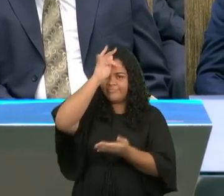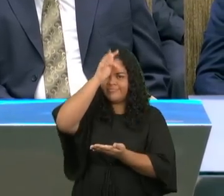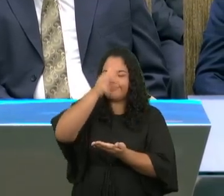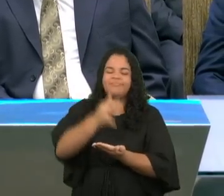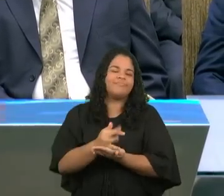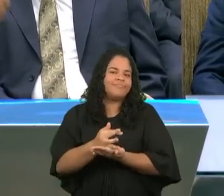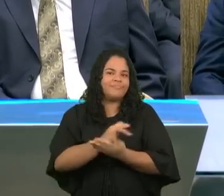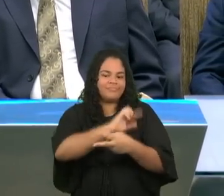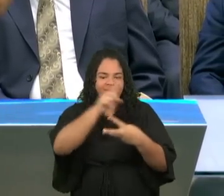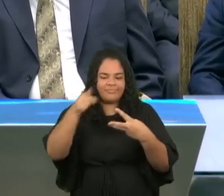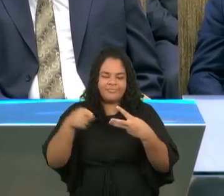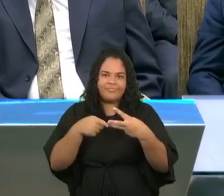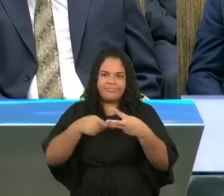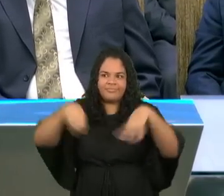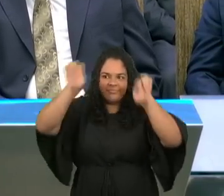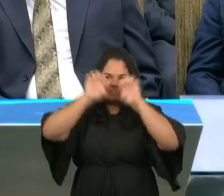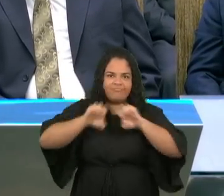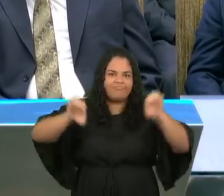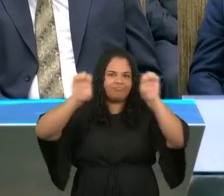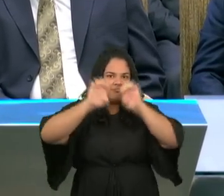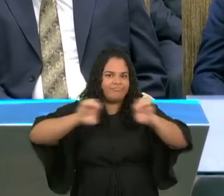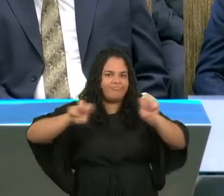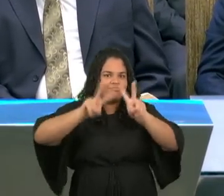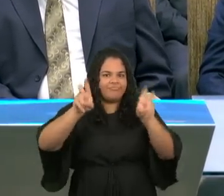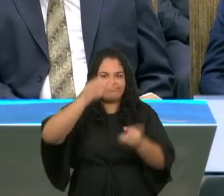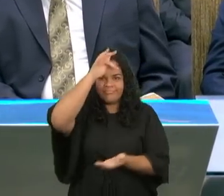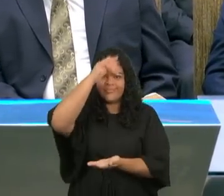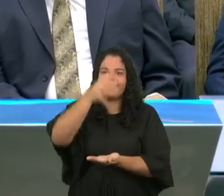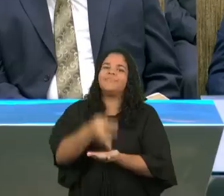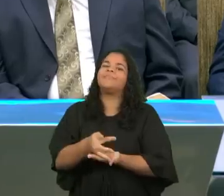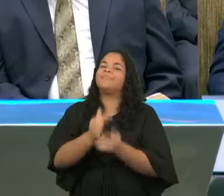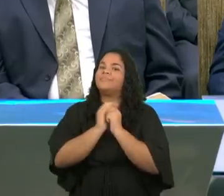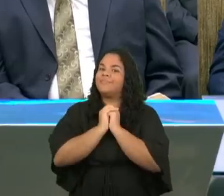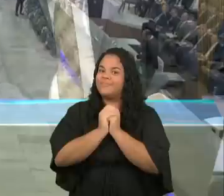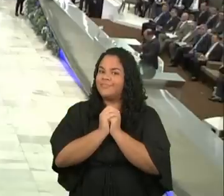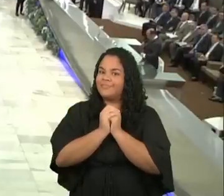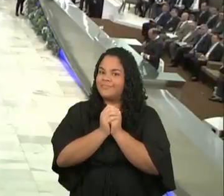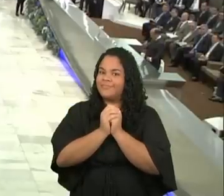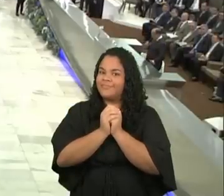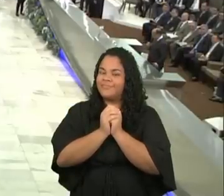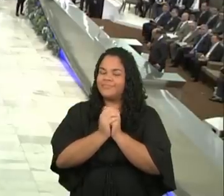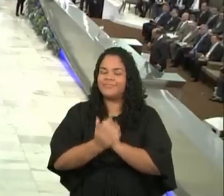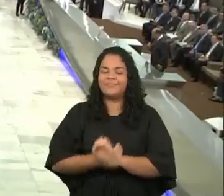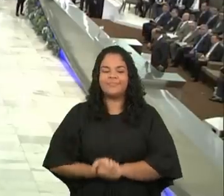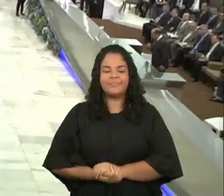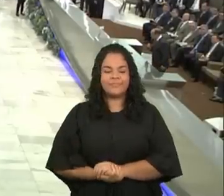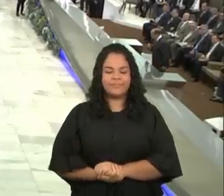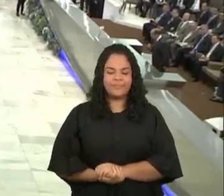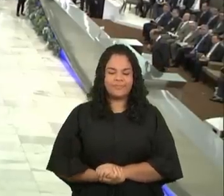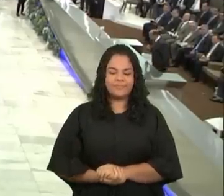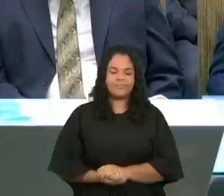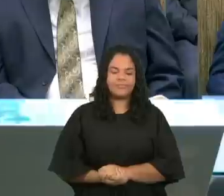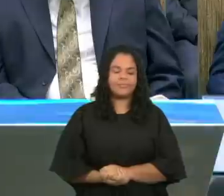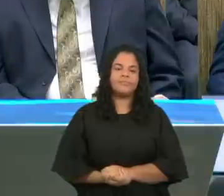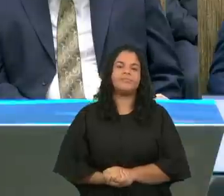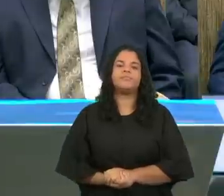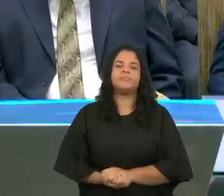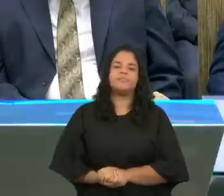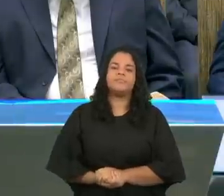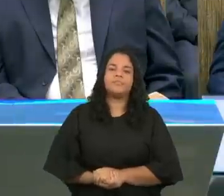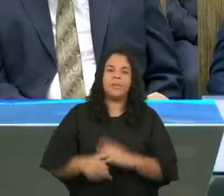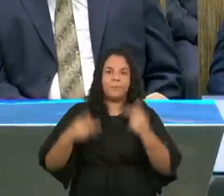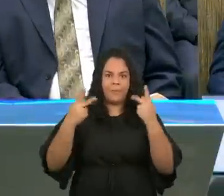também compartilhar a fé. Quem entende, diga amém. A segunda parte